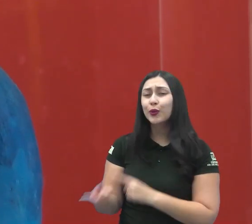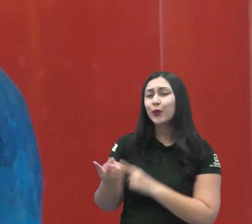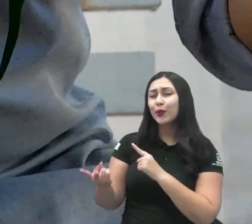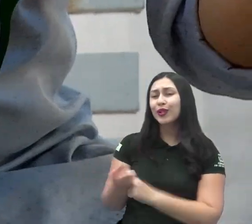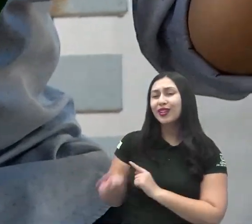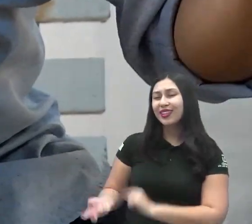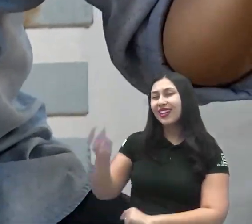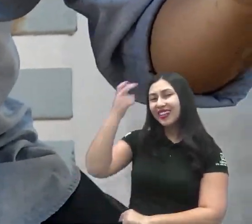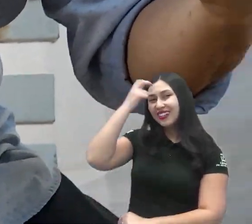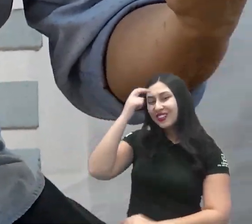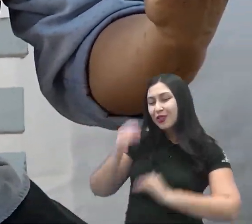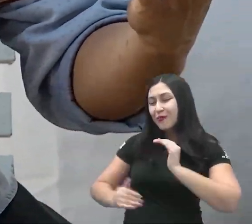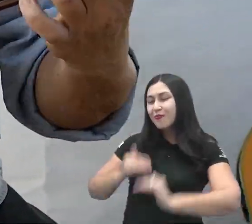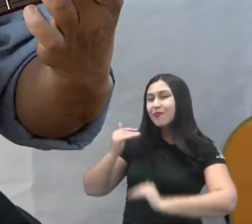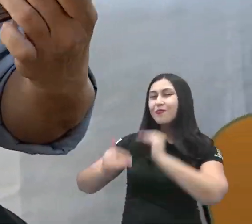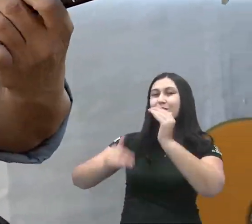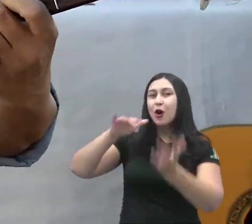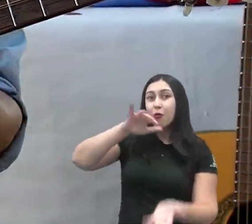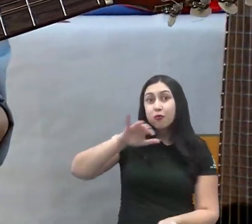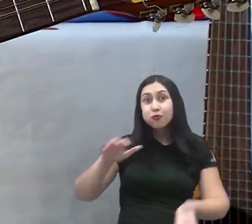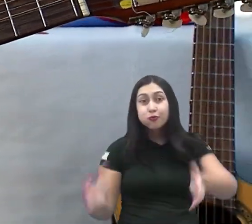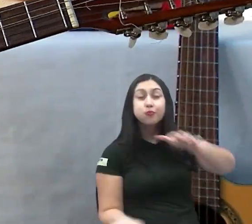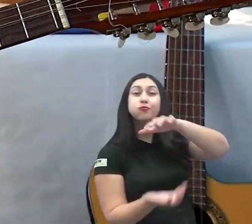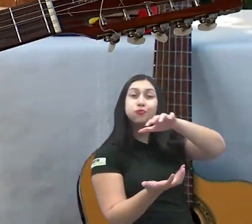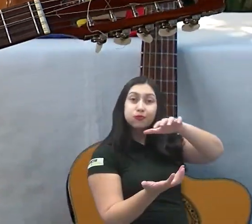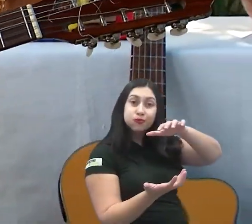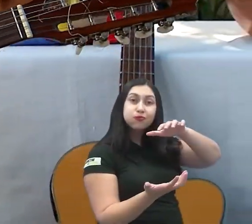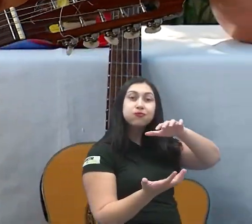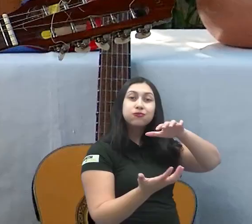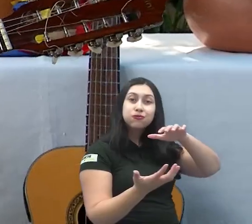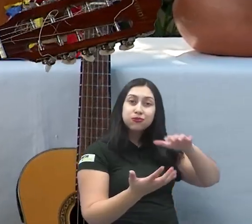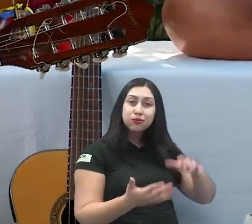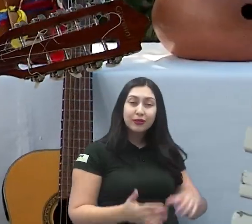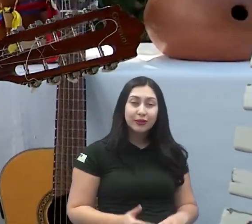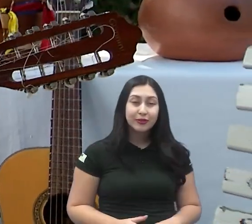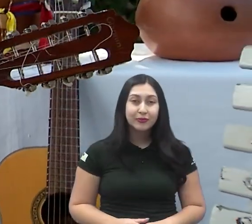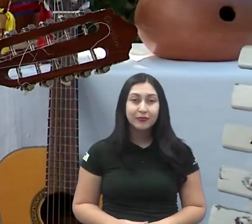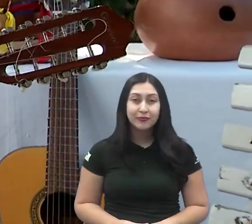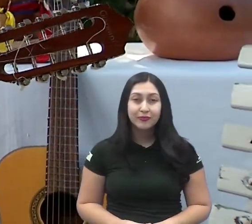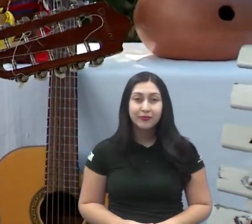que mantêm a cultura viva e em constante transformação.